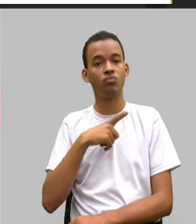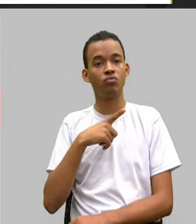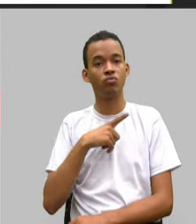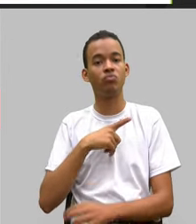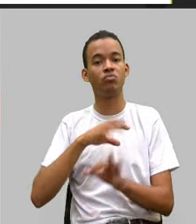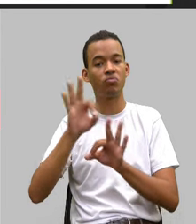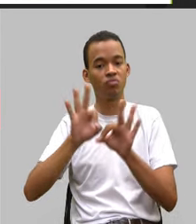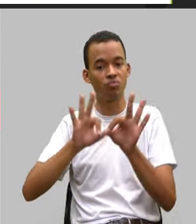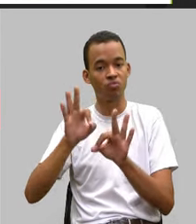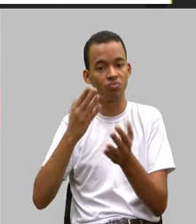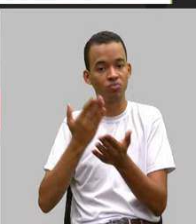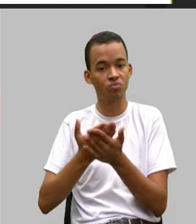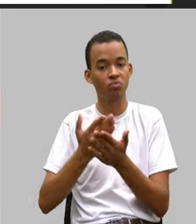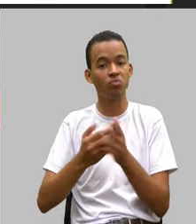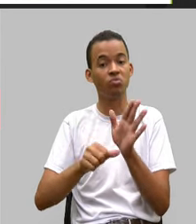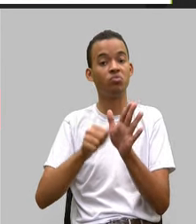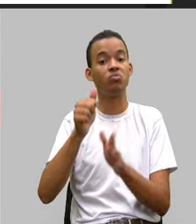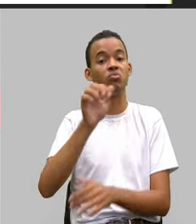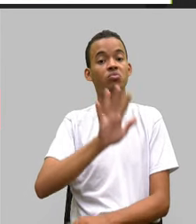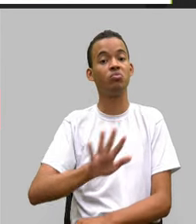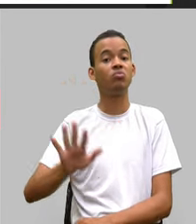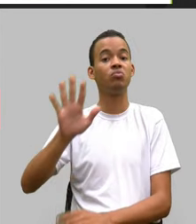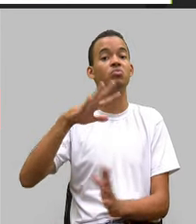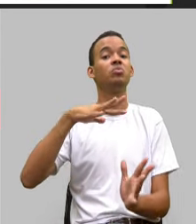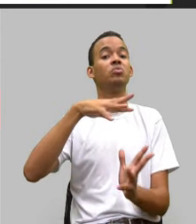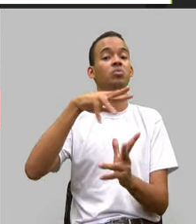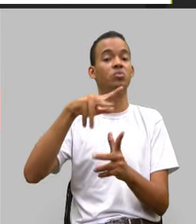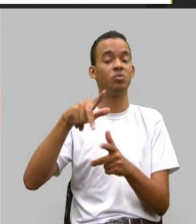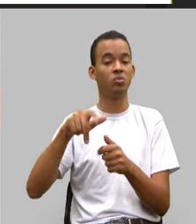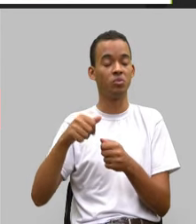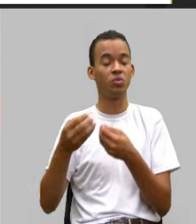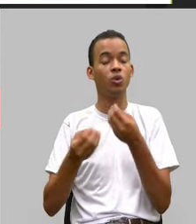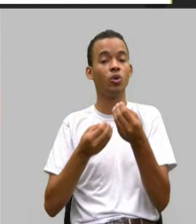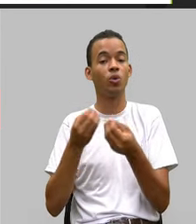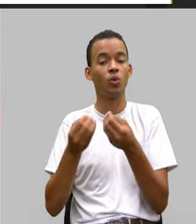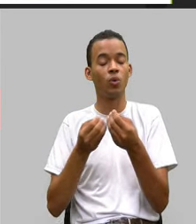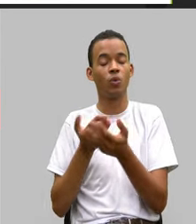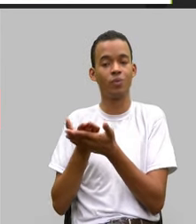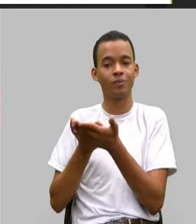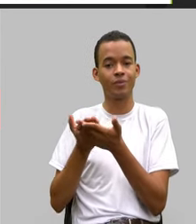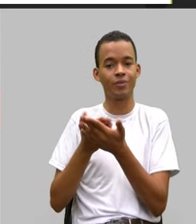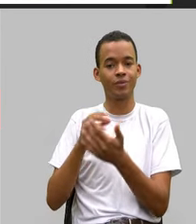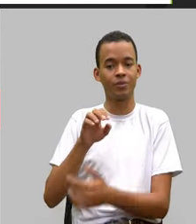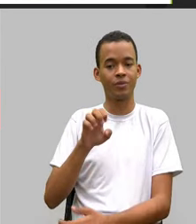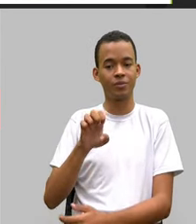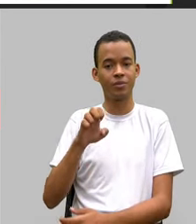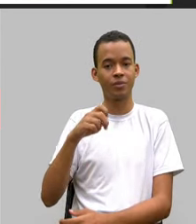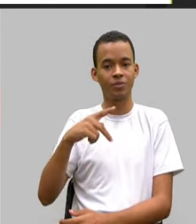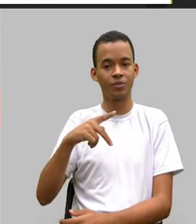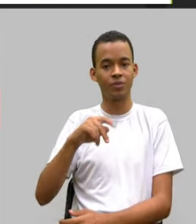mundo para tratamento de epilepsia mal eu podia imaginar que 25 anos depois eu ia me tornar amigo desse Professor